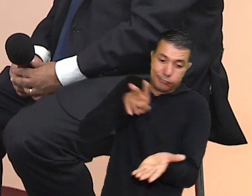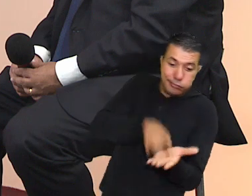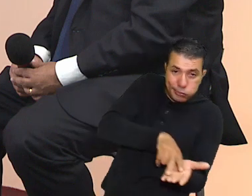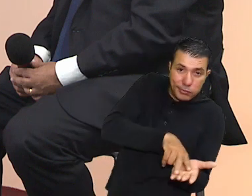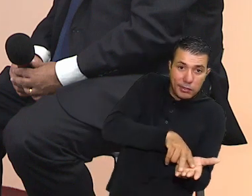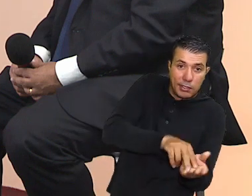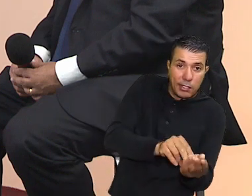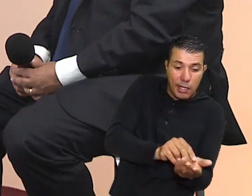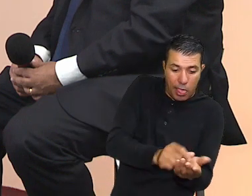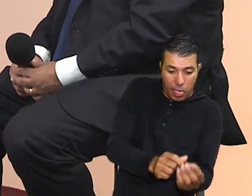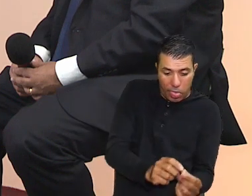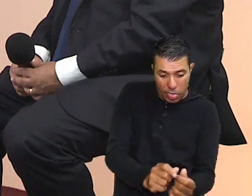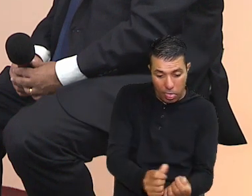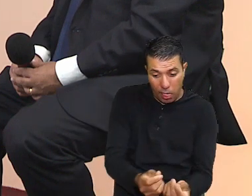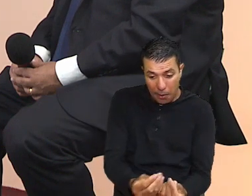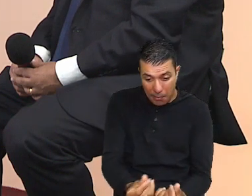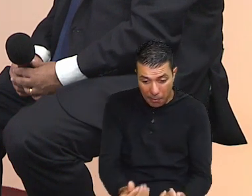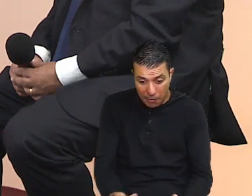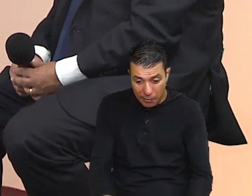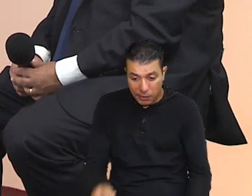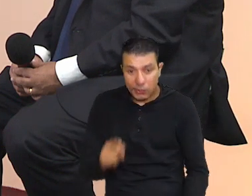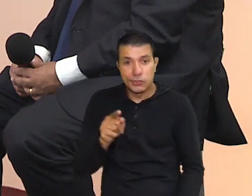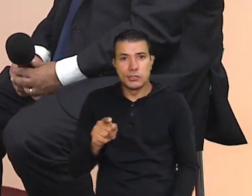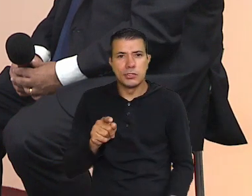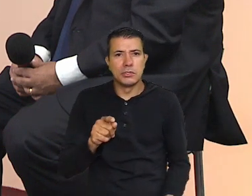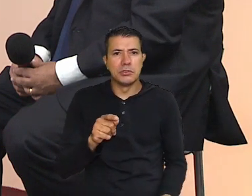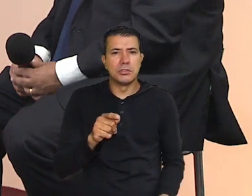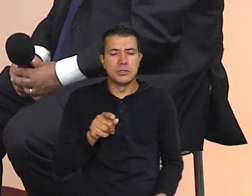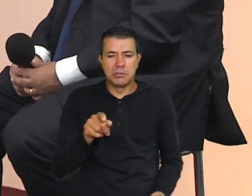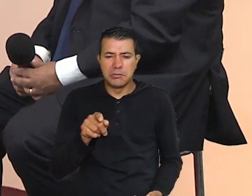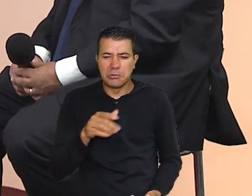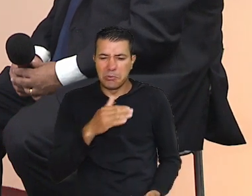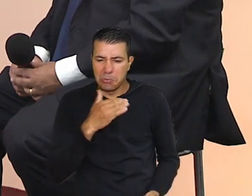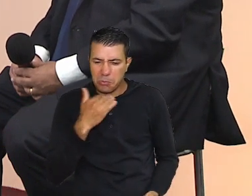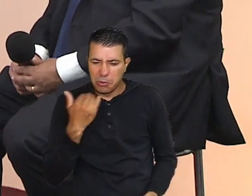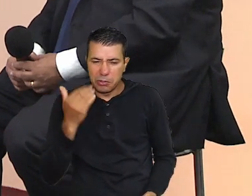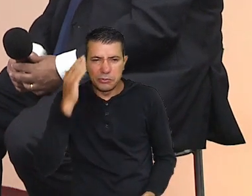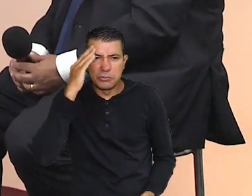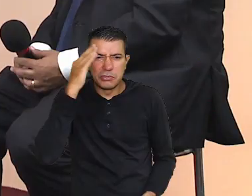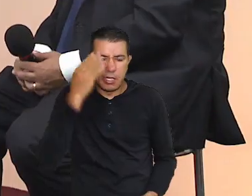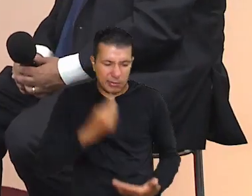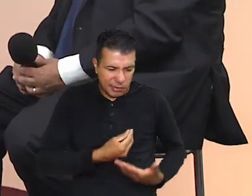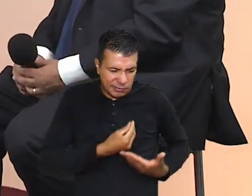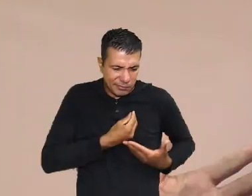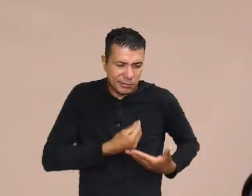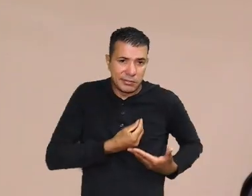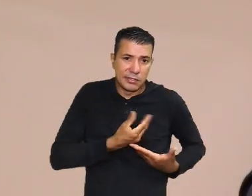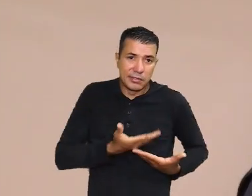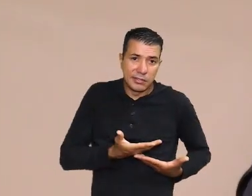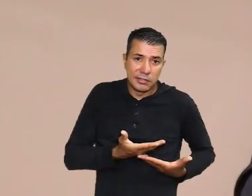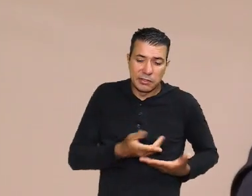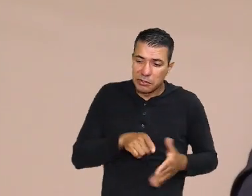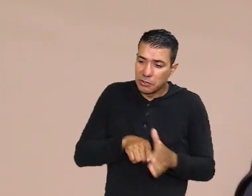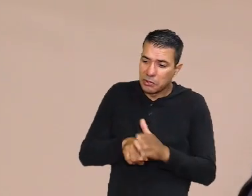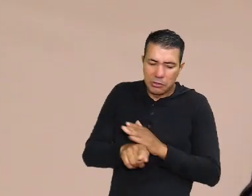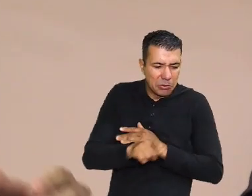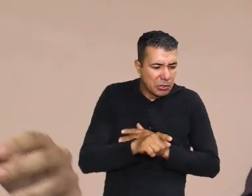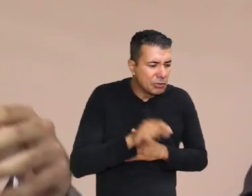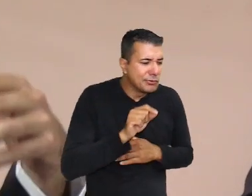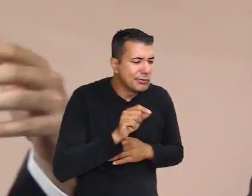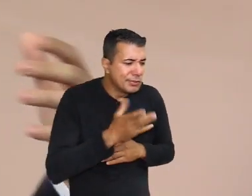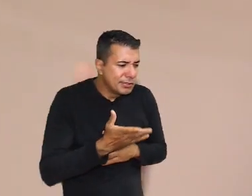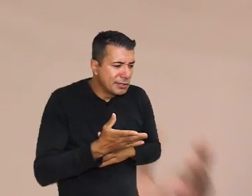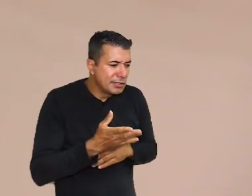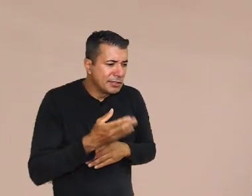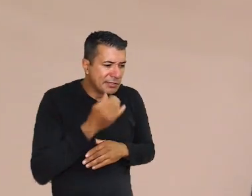a questão, a primeira parte é: os mortos sabem sobre si e sobre os que vivem? Pelo que o pastor William disse, eles não